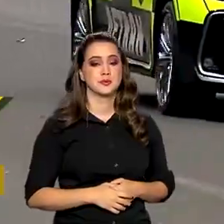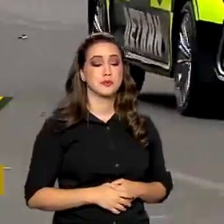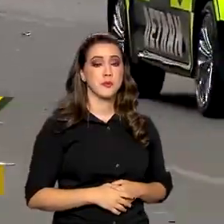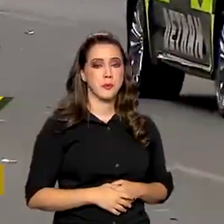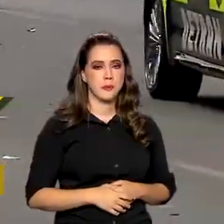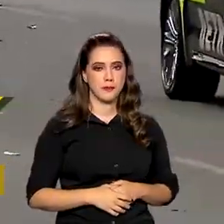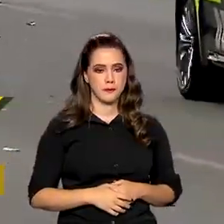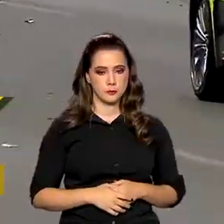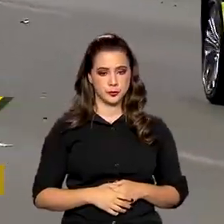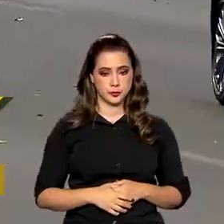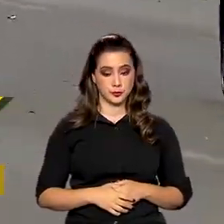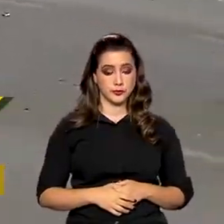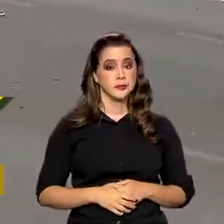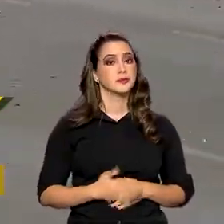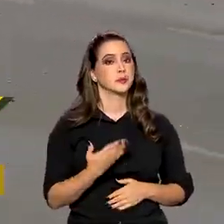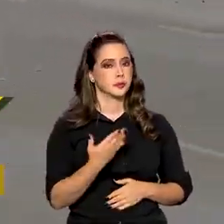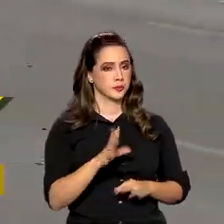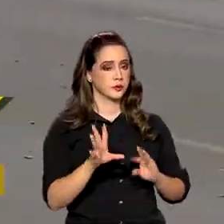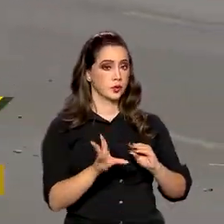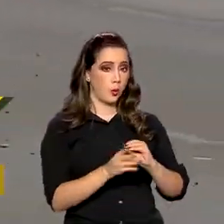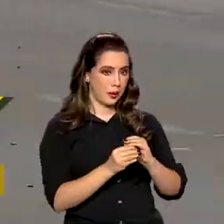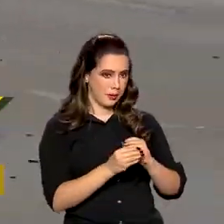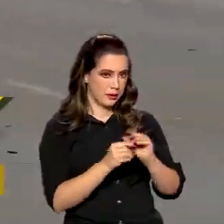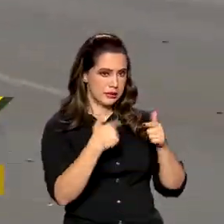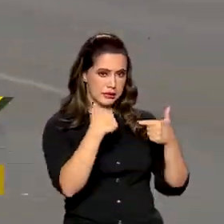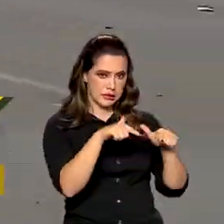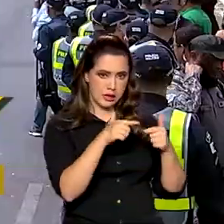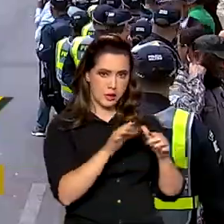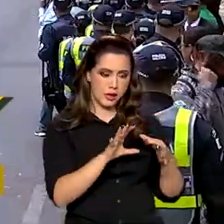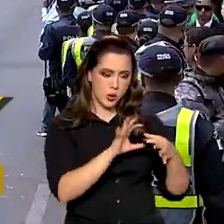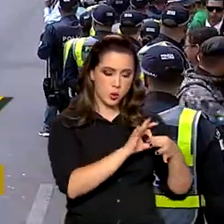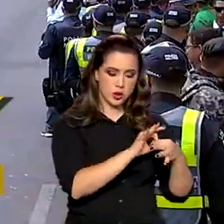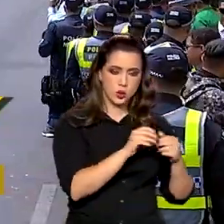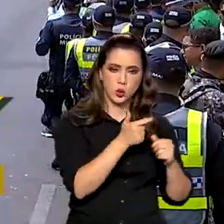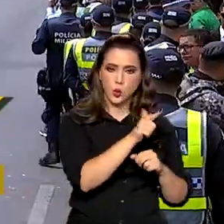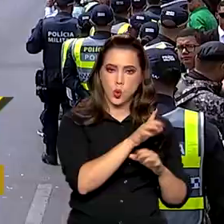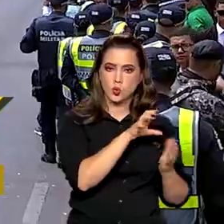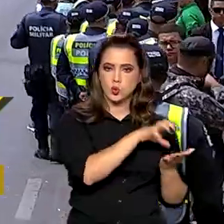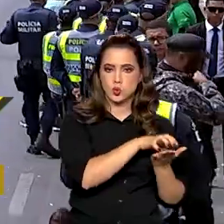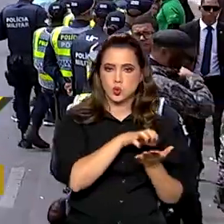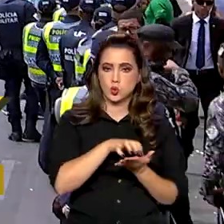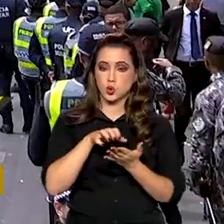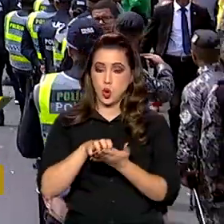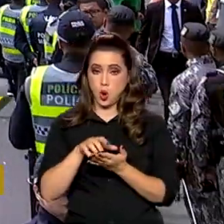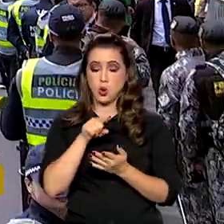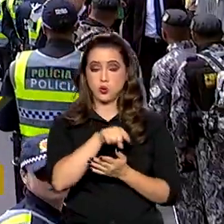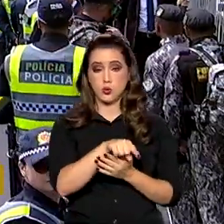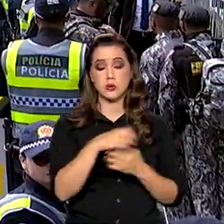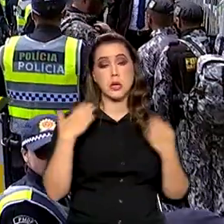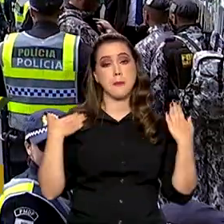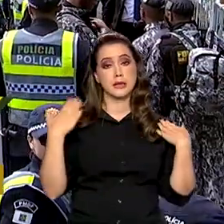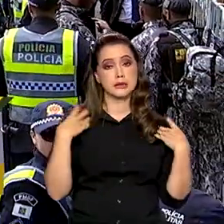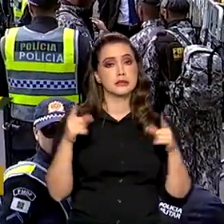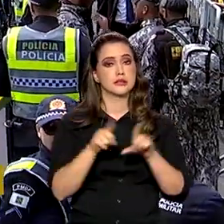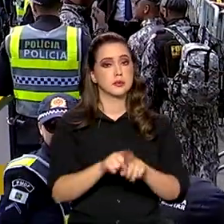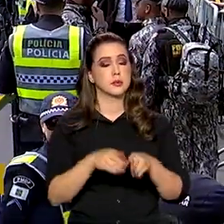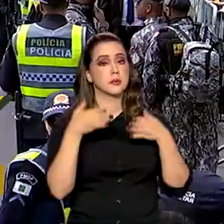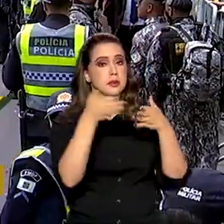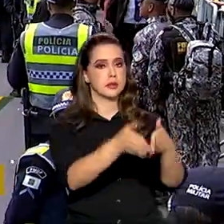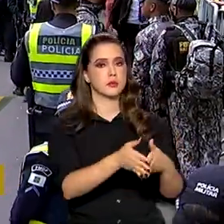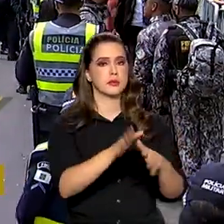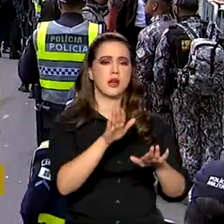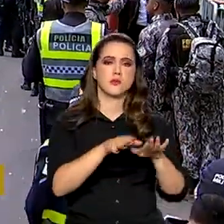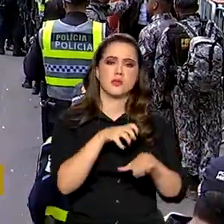Complementando essas operações interagências, a Marinha também participa dessas operações, seja com o transporte